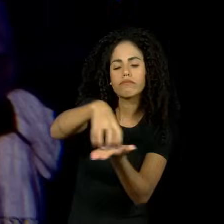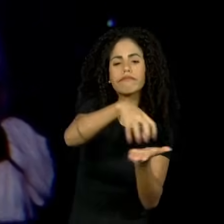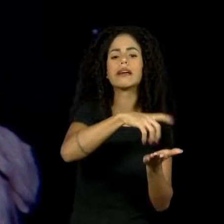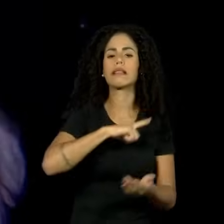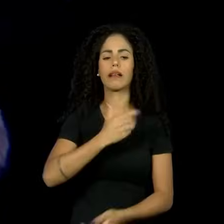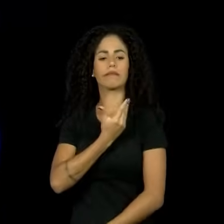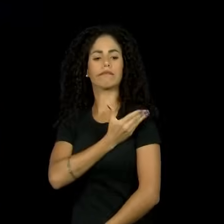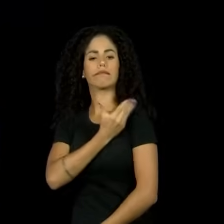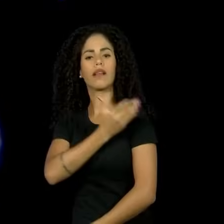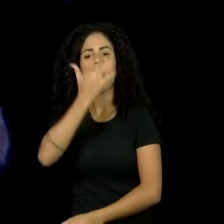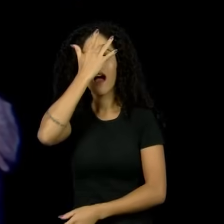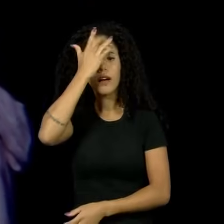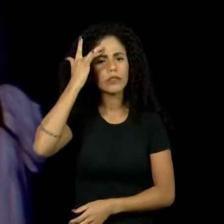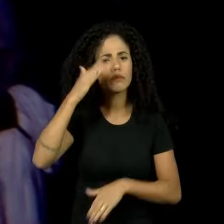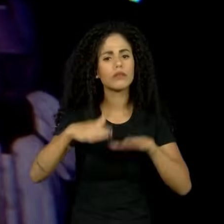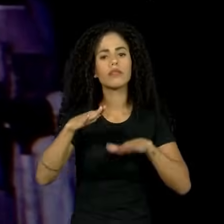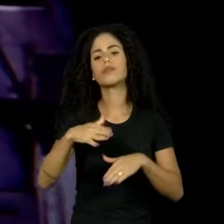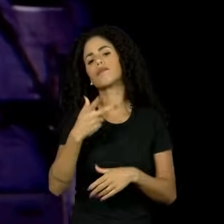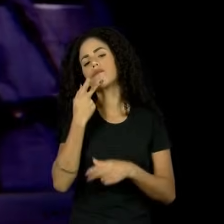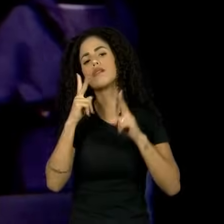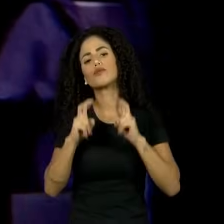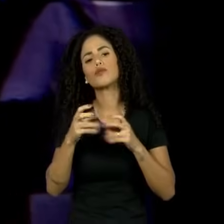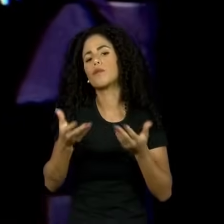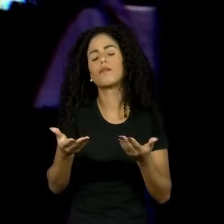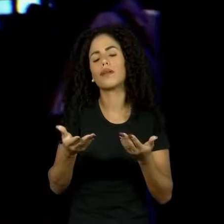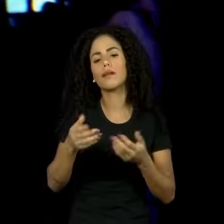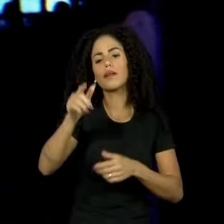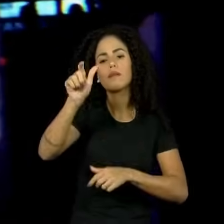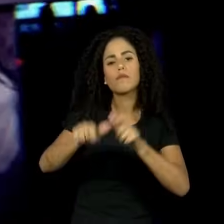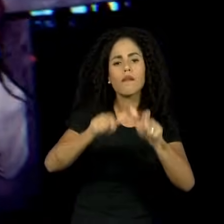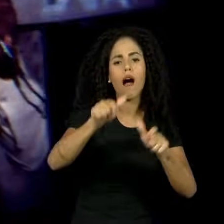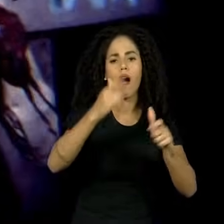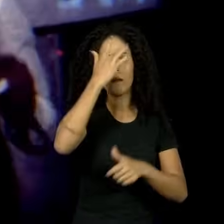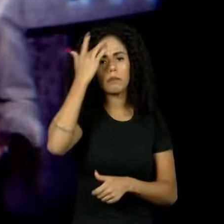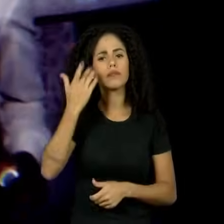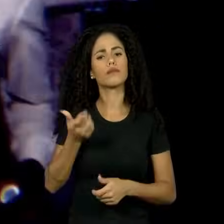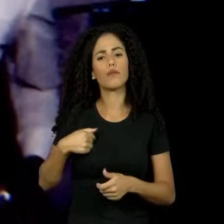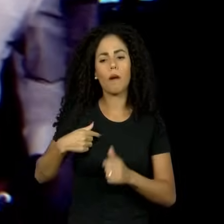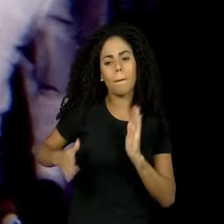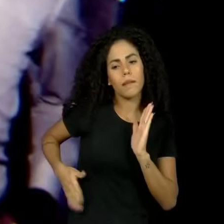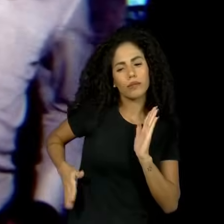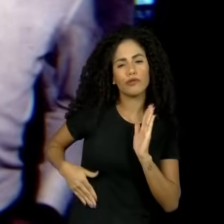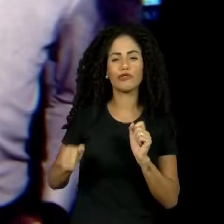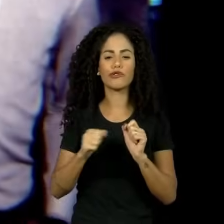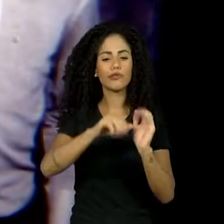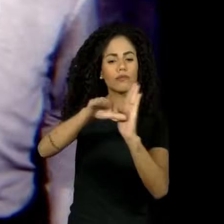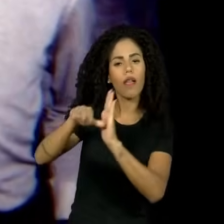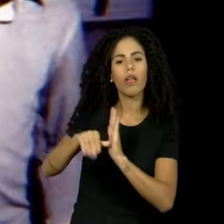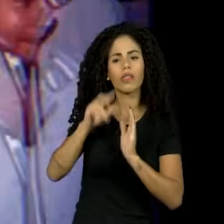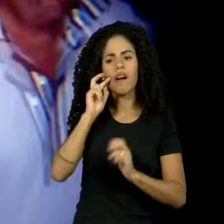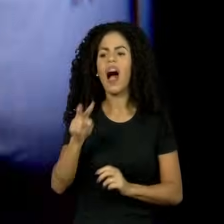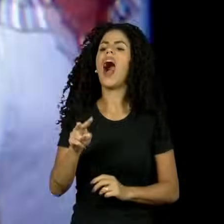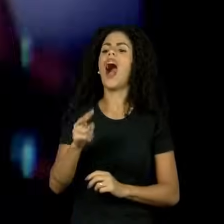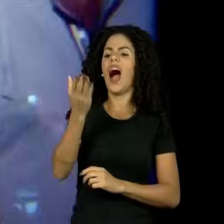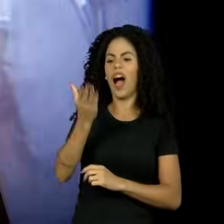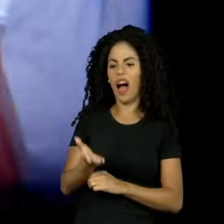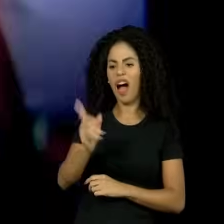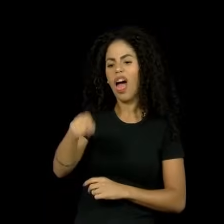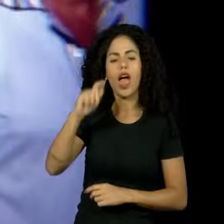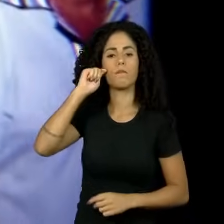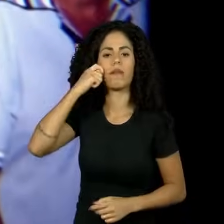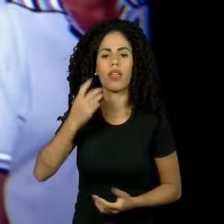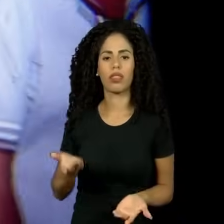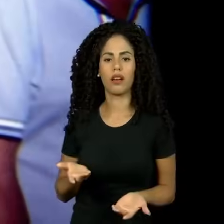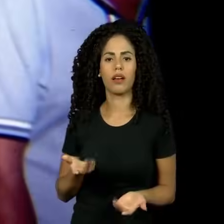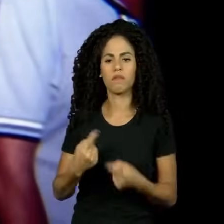preconceituosas, as pessoas, quando a gente fala de um bandido, de um ladrão, a imagem que se compõe é uma pessoa negra,